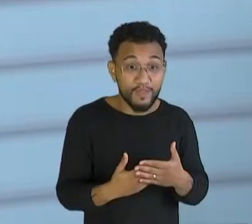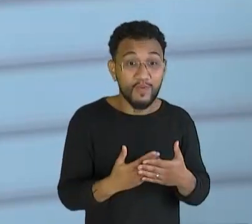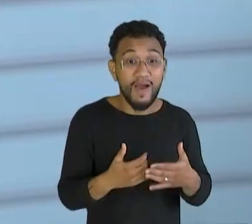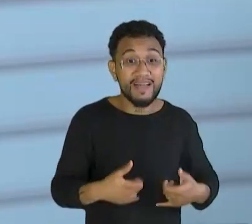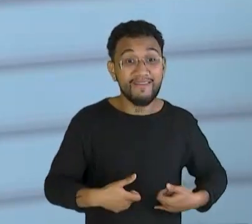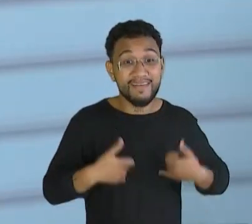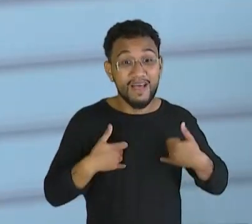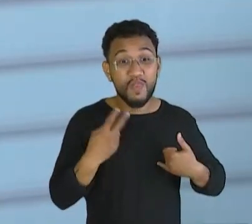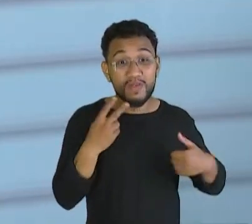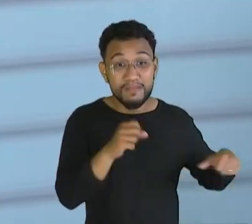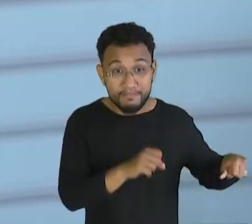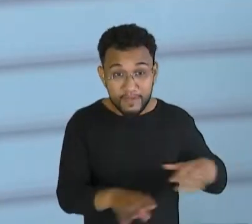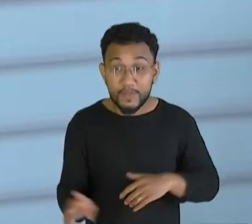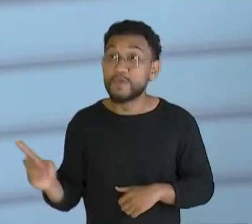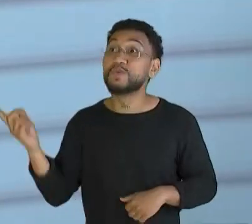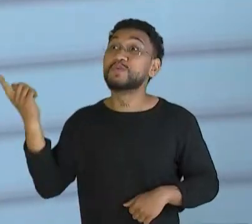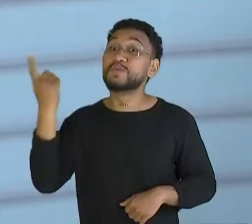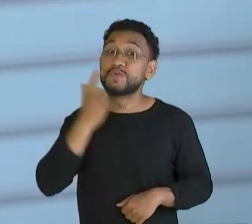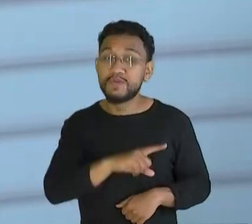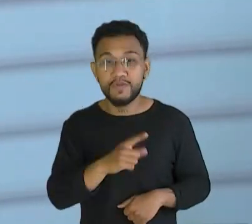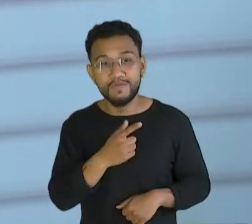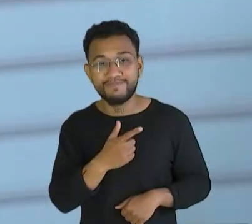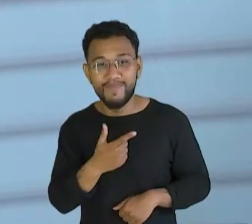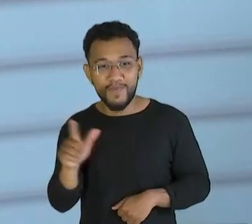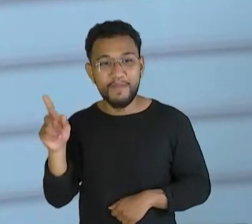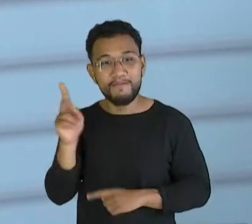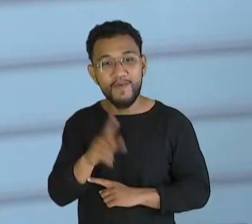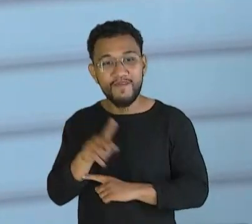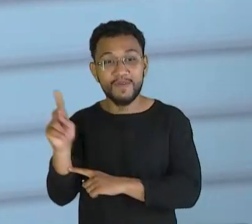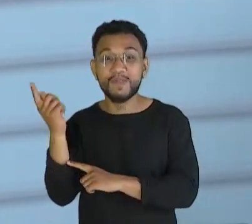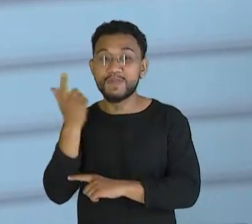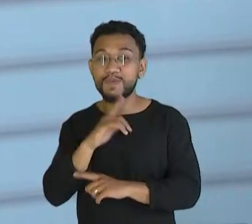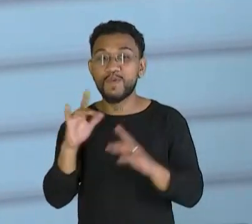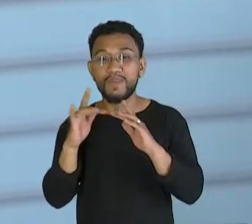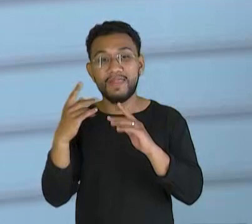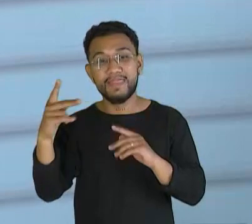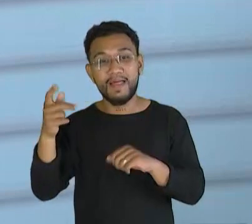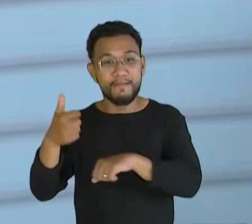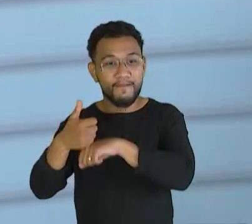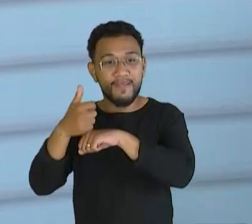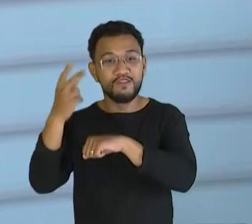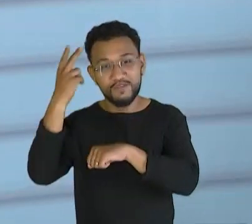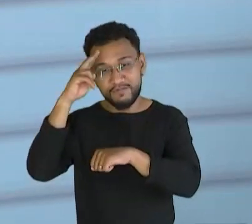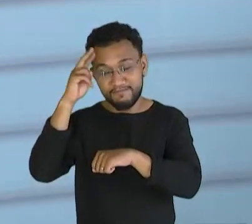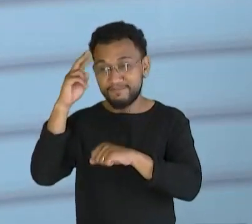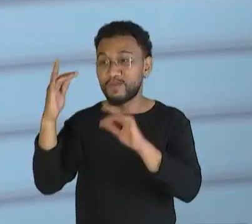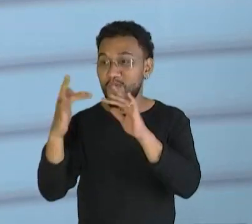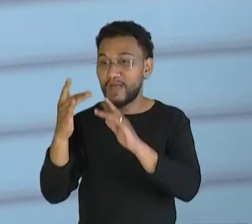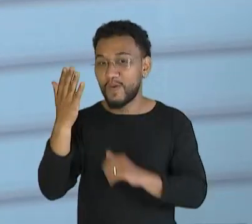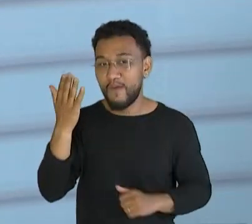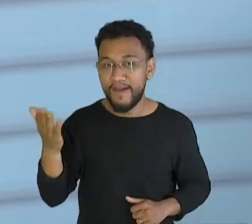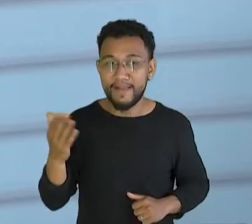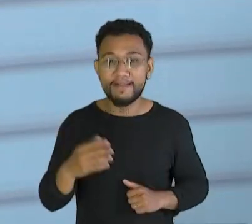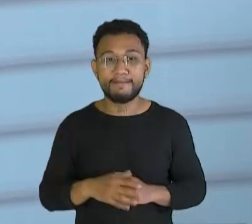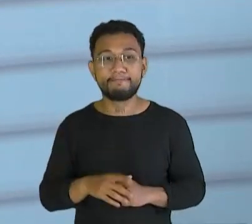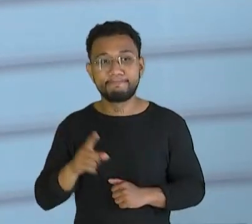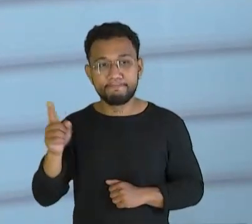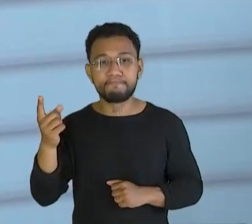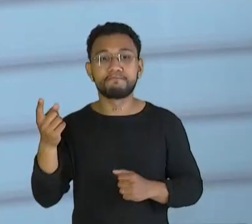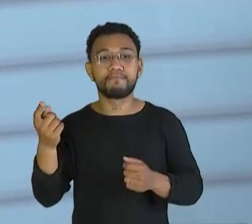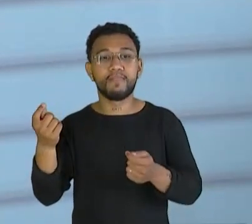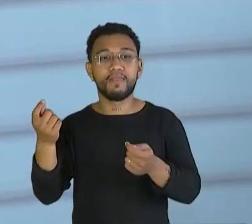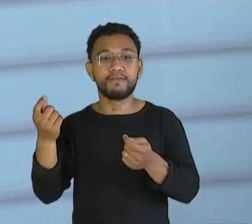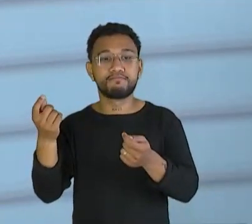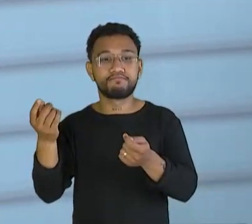casa, eu consegui o contato dela por uma outra professora minha. E a gente entrou em contato com ela. Ela disponibilizou